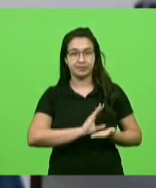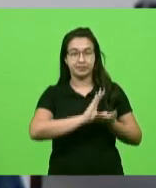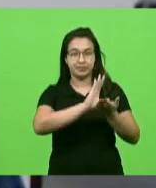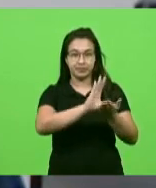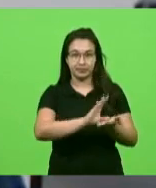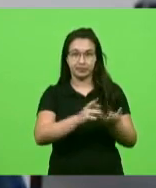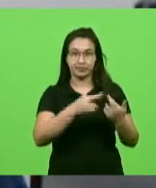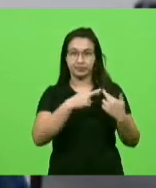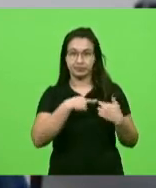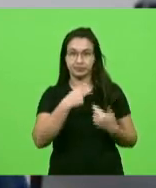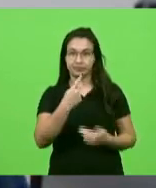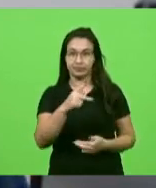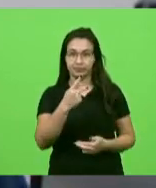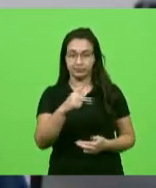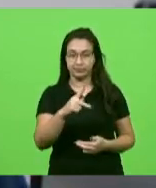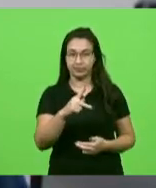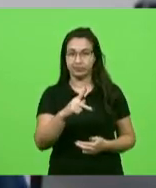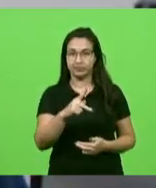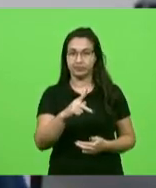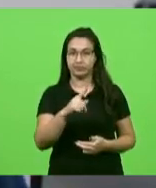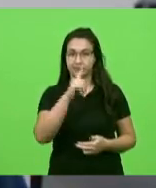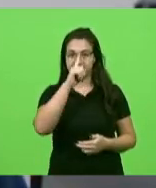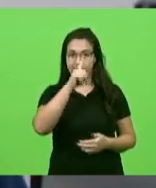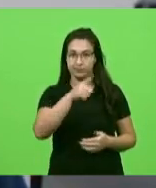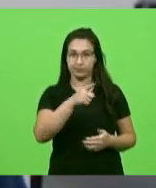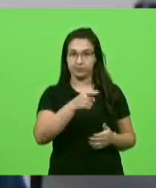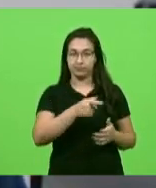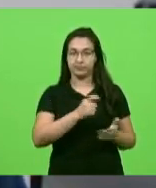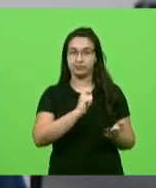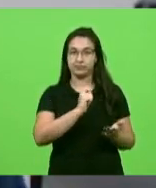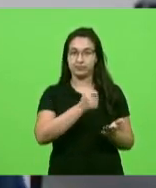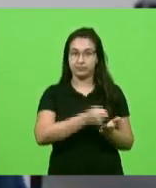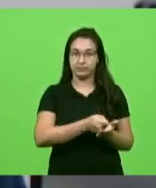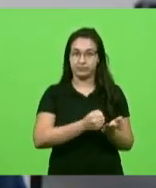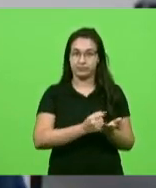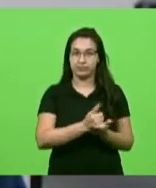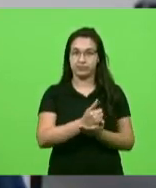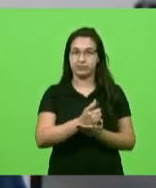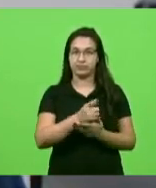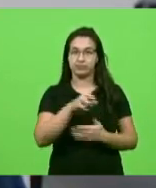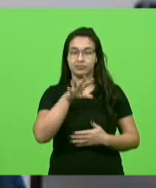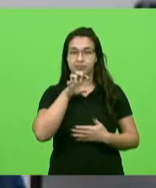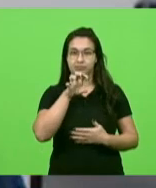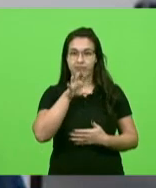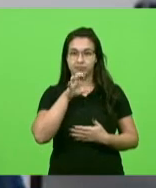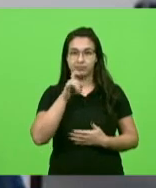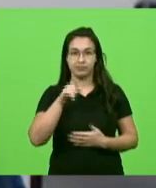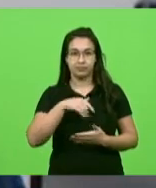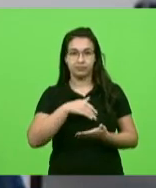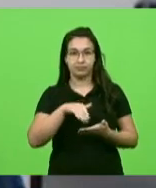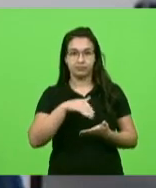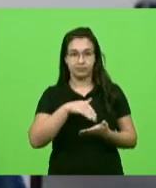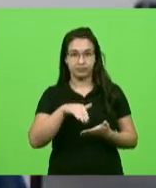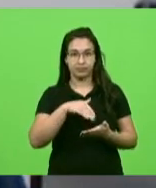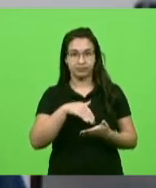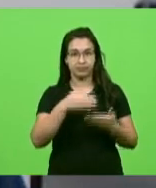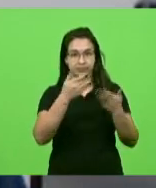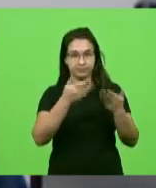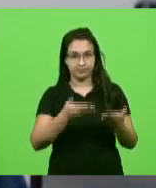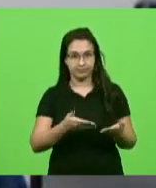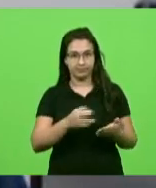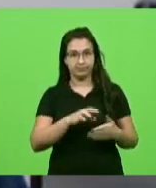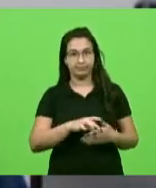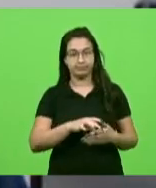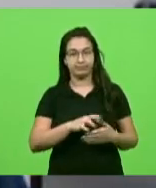sob sua responsabilidade a ordenação de despesa para aquisição dos respiradores foi emanada dos respectivos secretários aquela pasta